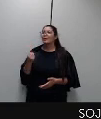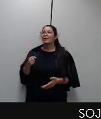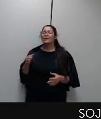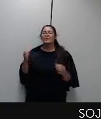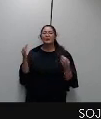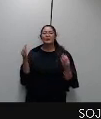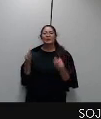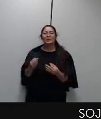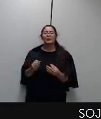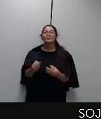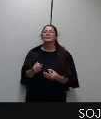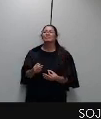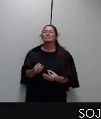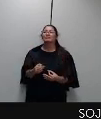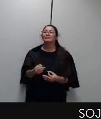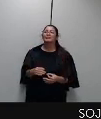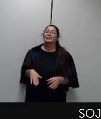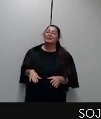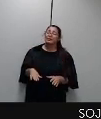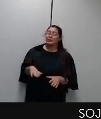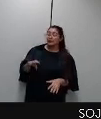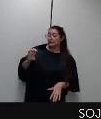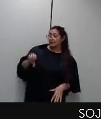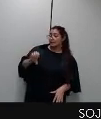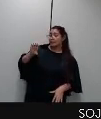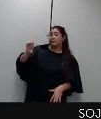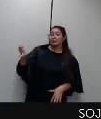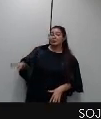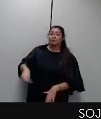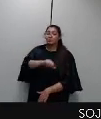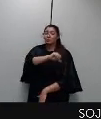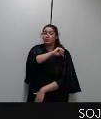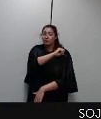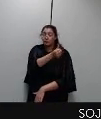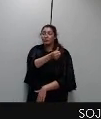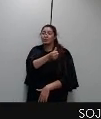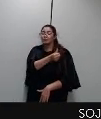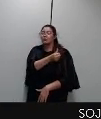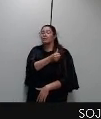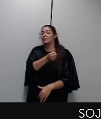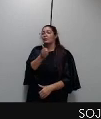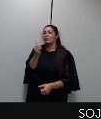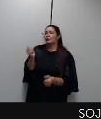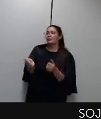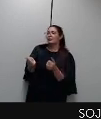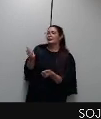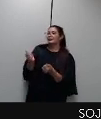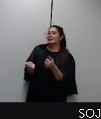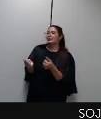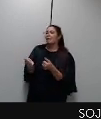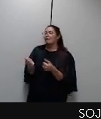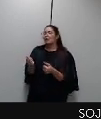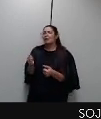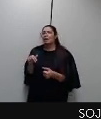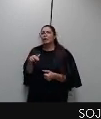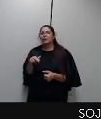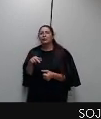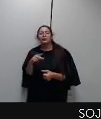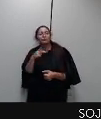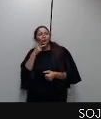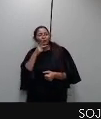E no caso é contra o estado do Rio de Janeiro nas conclusões dele ele ficou que novo missão é